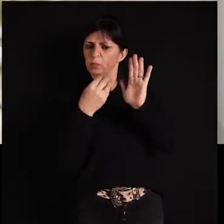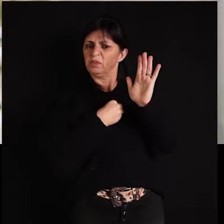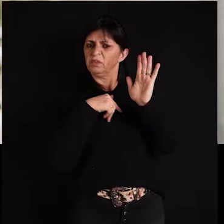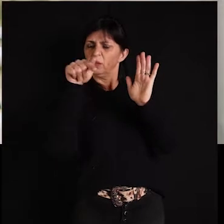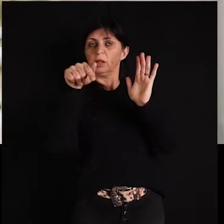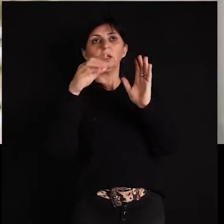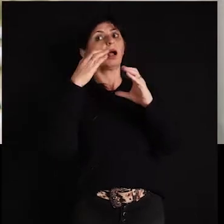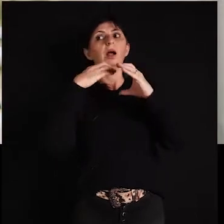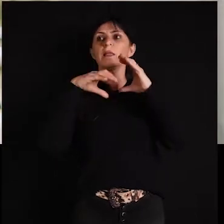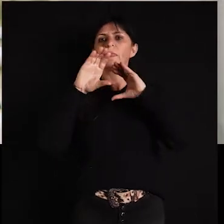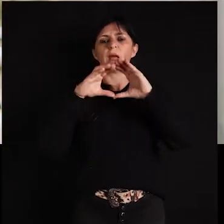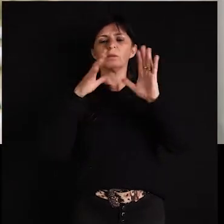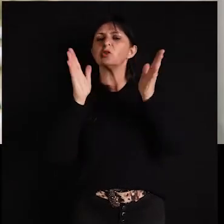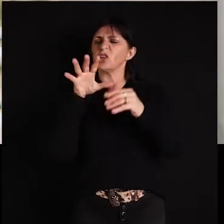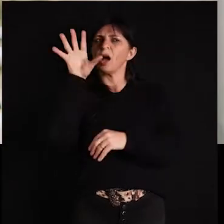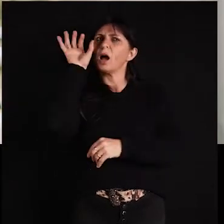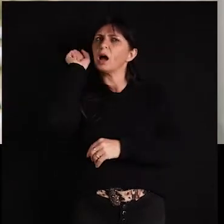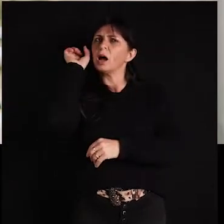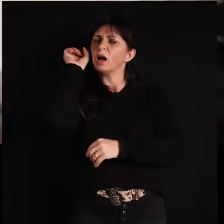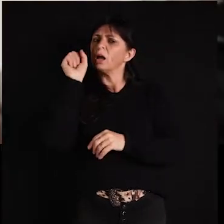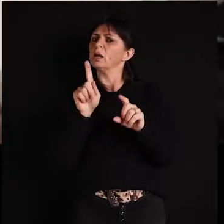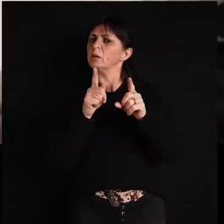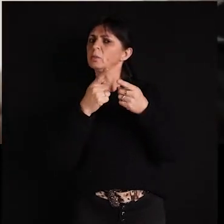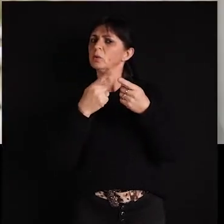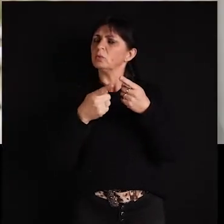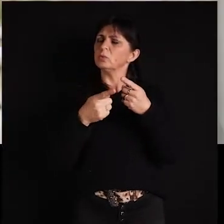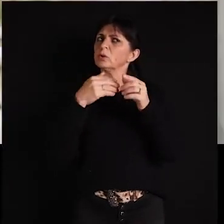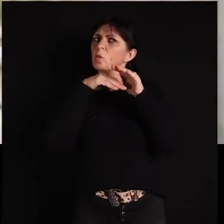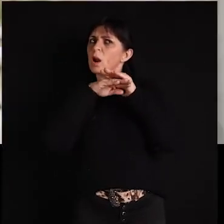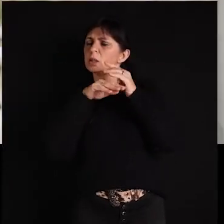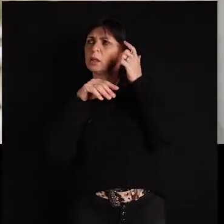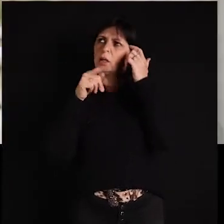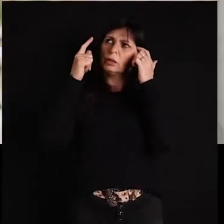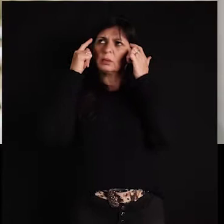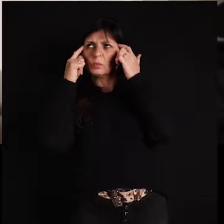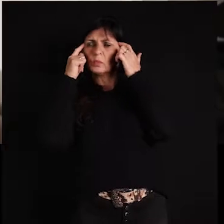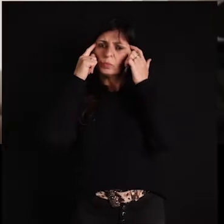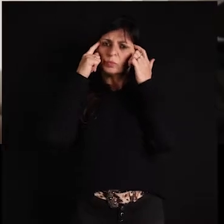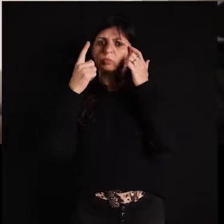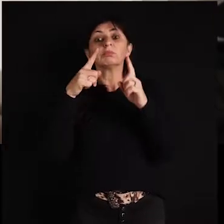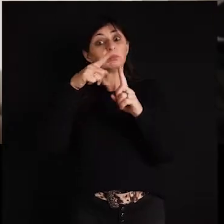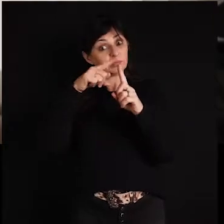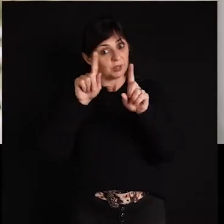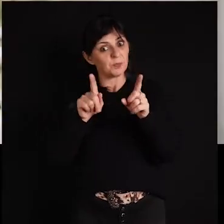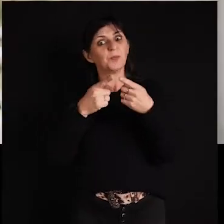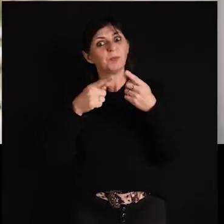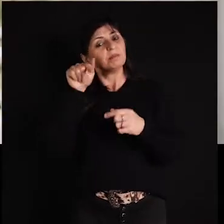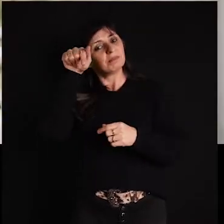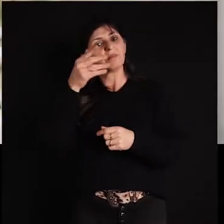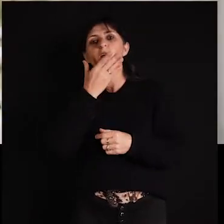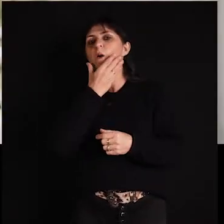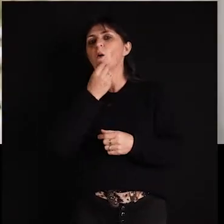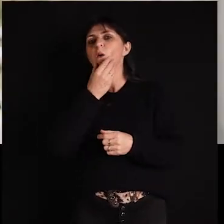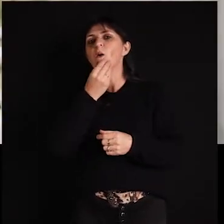Veio cantar no palco, mas eu já tinha ouvido ela. Já tinha ouvido e ficou aquela melodia na cabeça. Daí esse rapaz veio cantar lá,